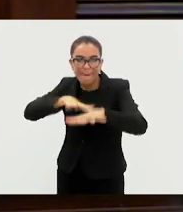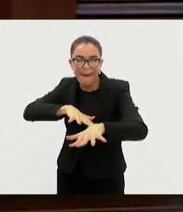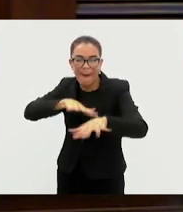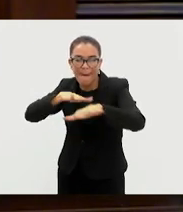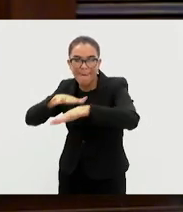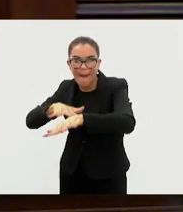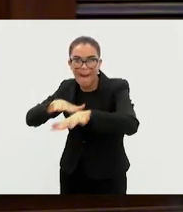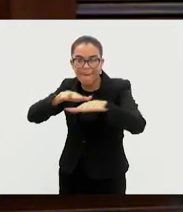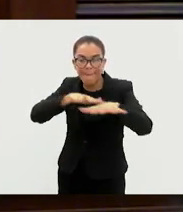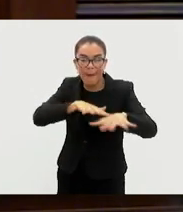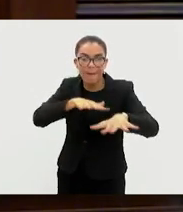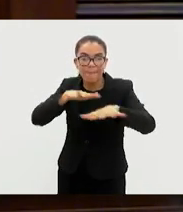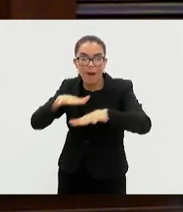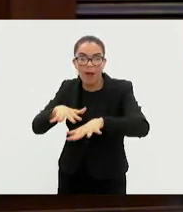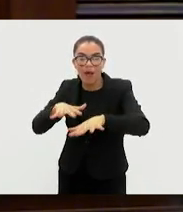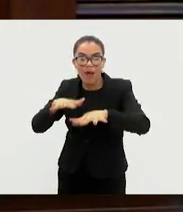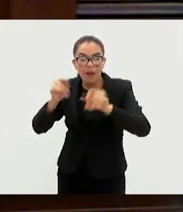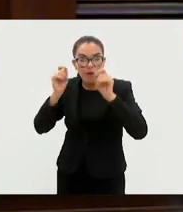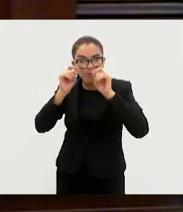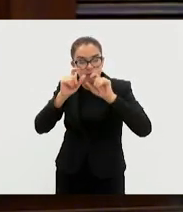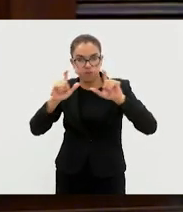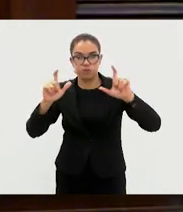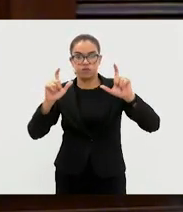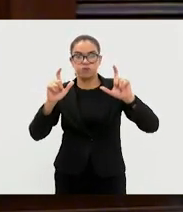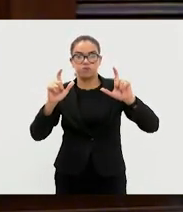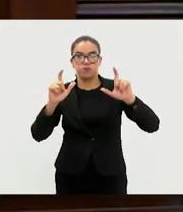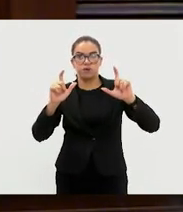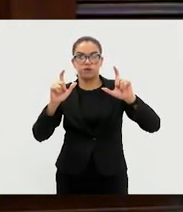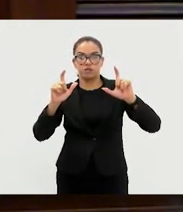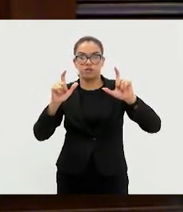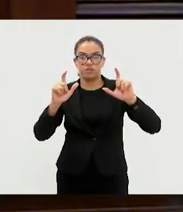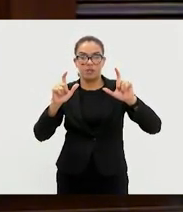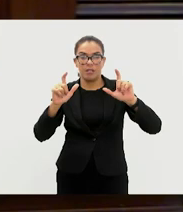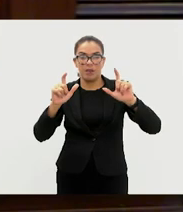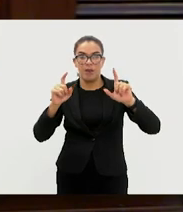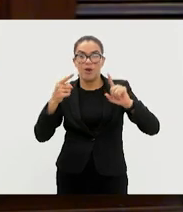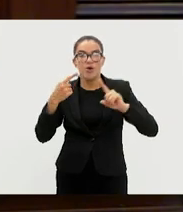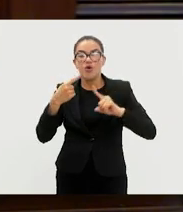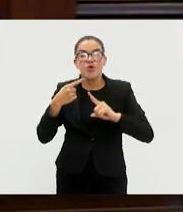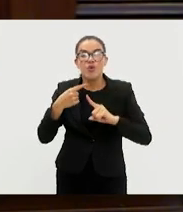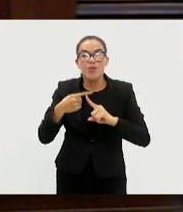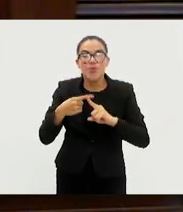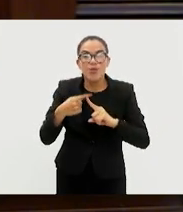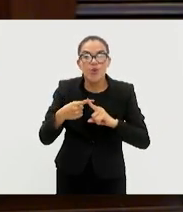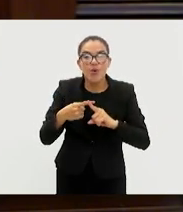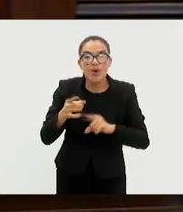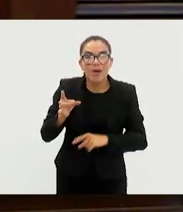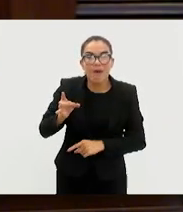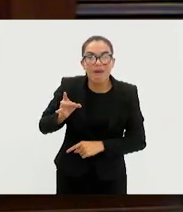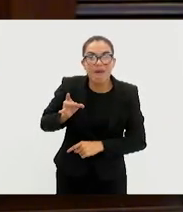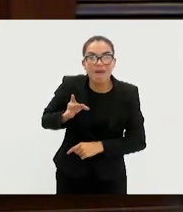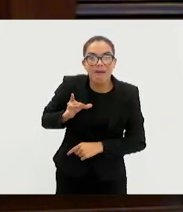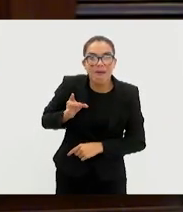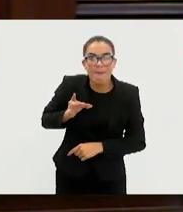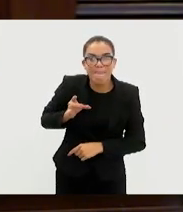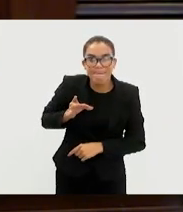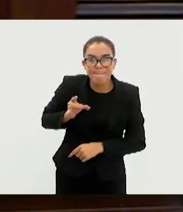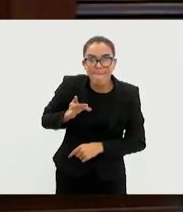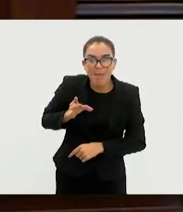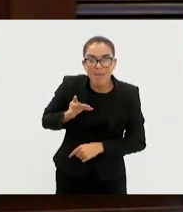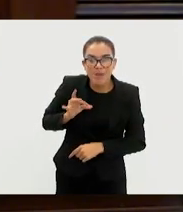e o que me chamou a atenção foi que a muralha do medo, ela foi derrubada.